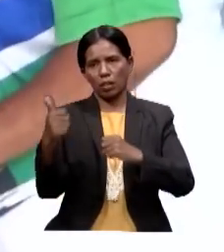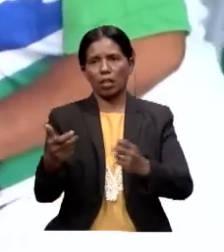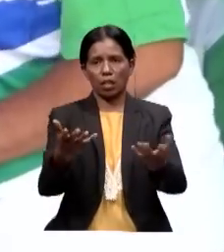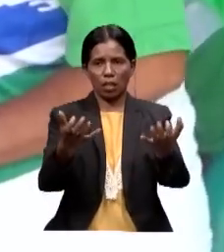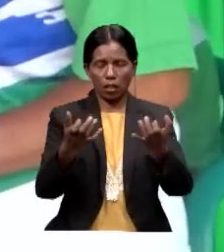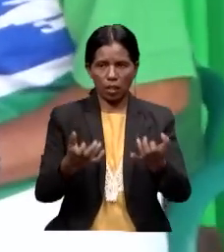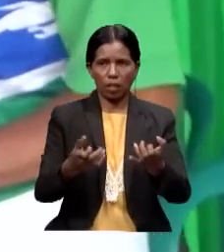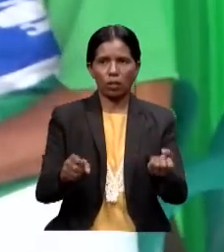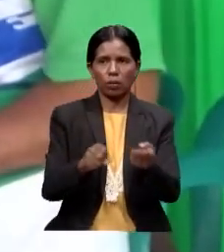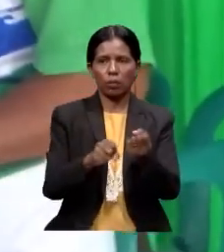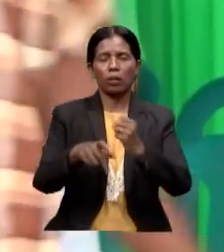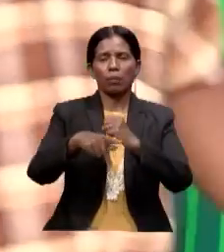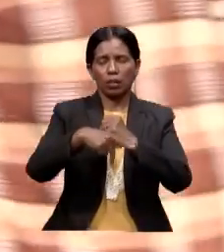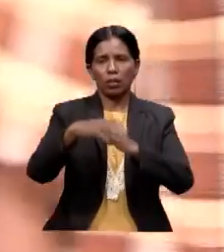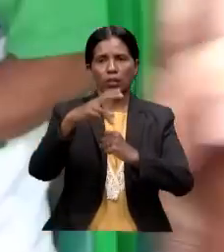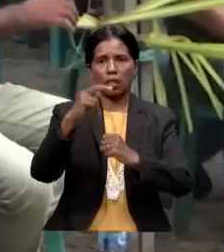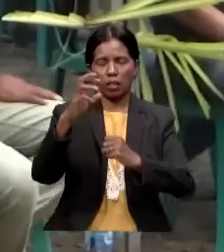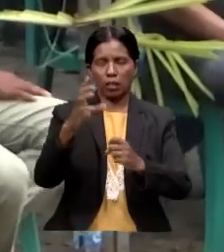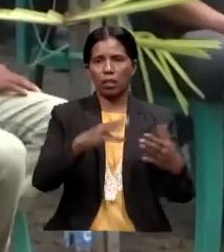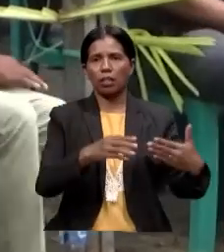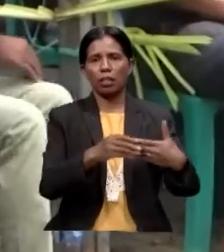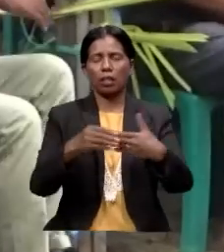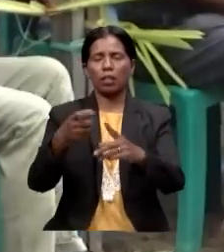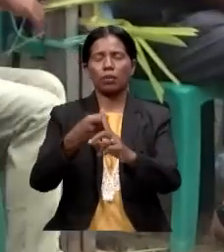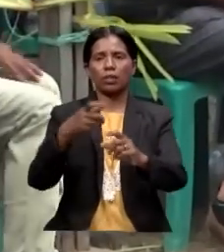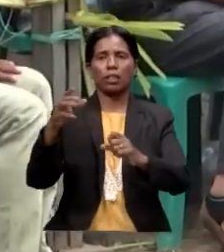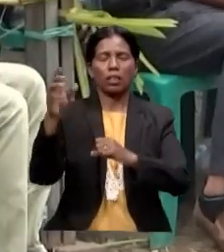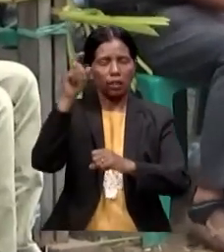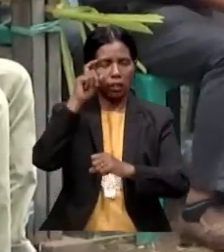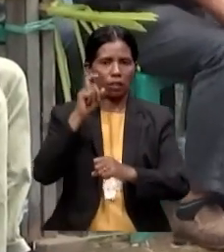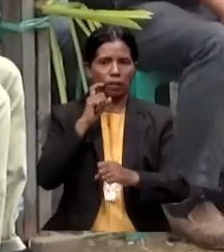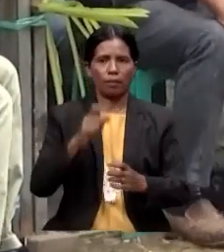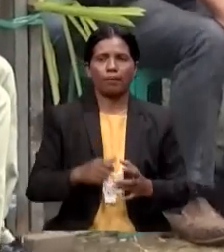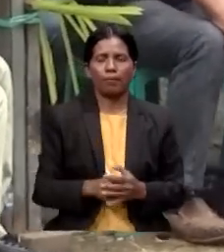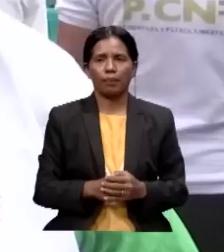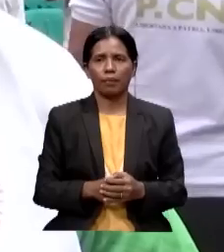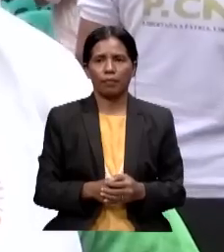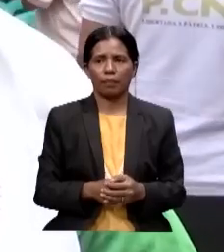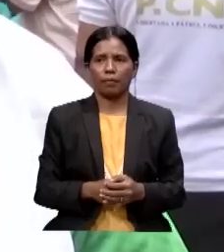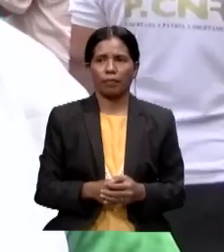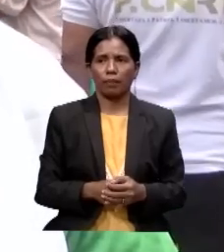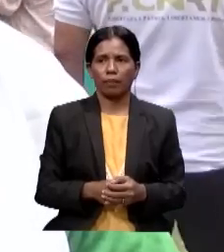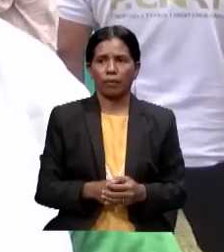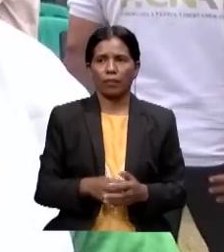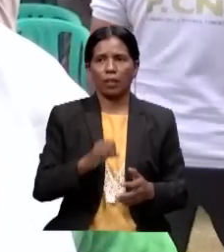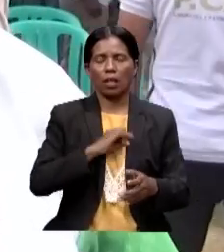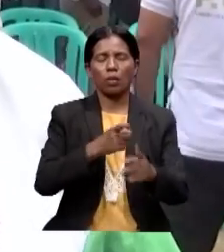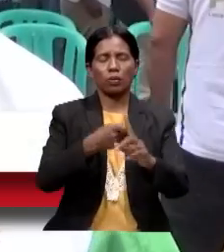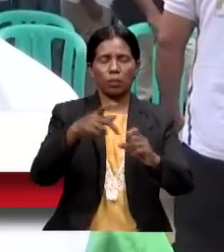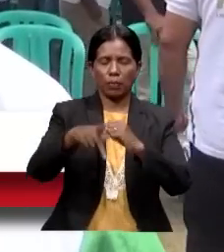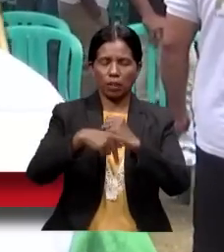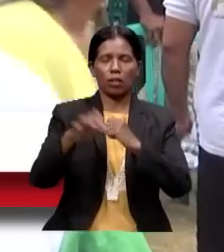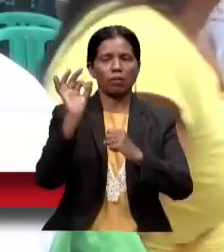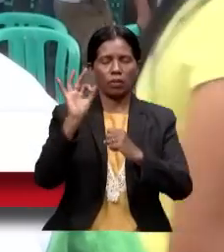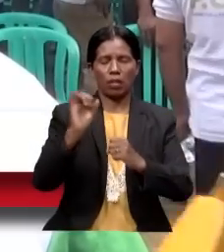hakarak apoio partido Sinerte ne be lidera hos Kairala Sanus Mau. Hau bos ni hau partido Retelin mes hau